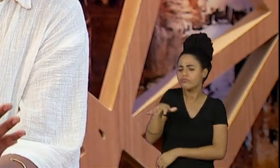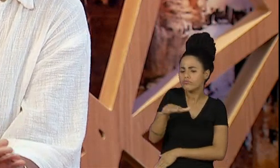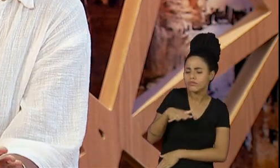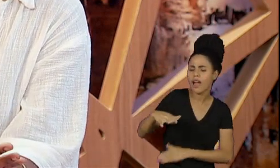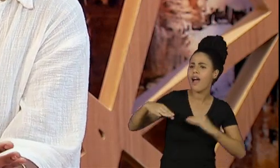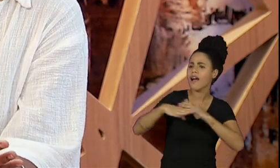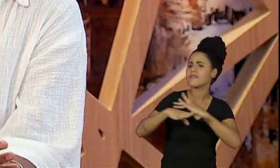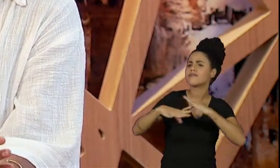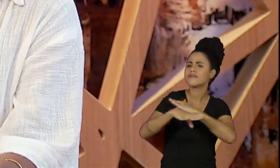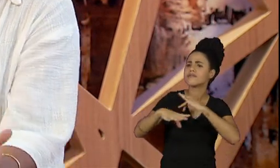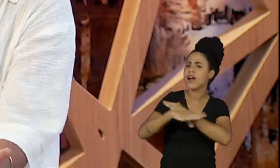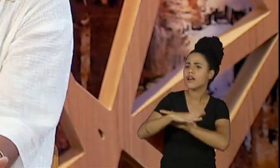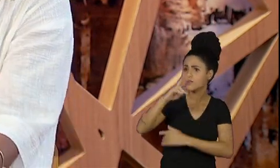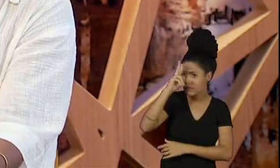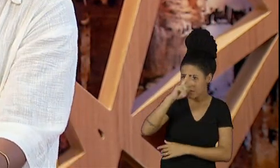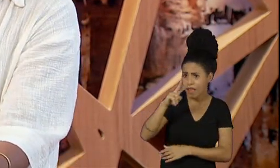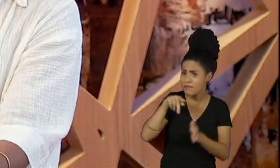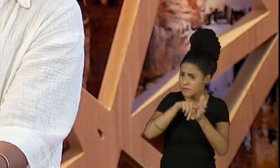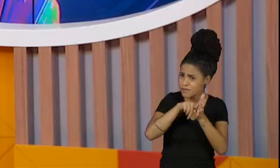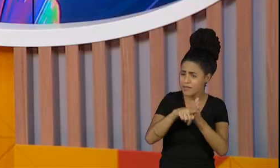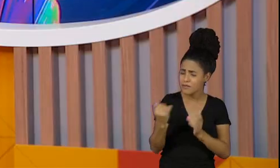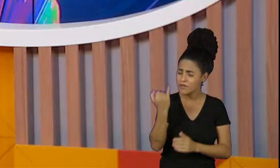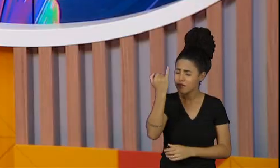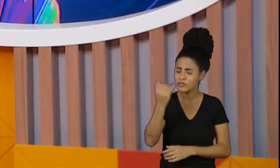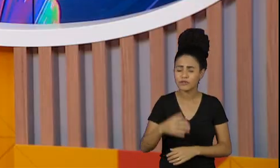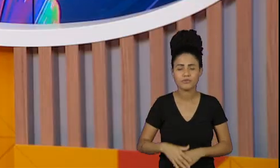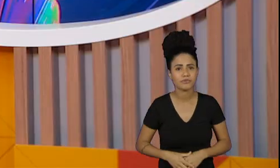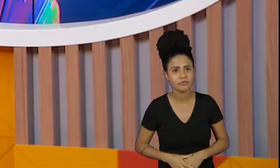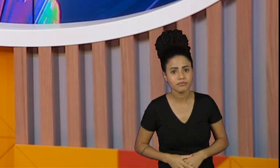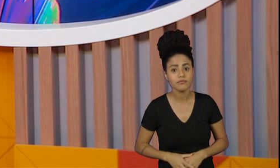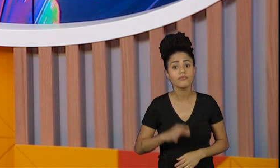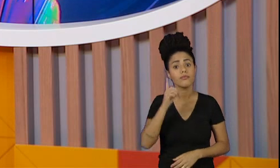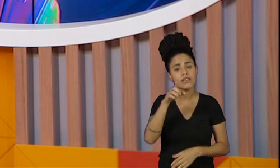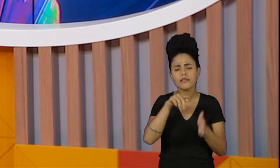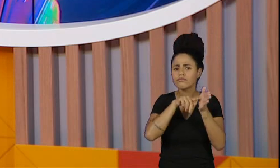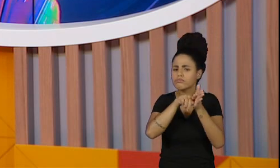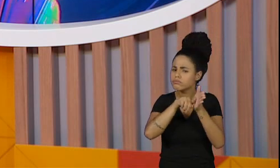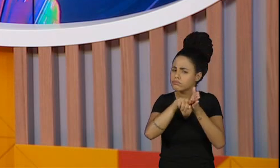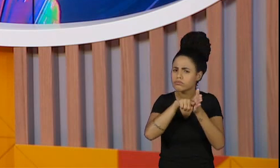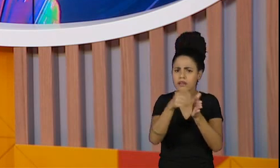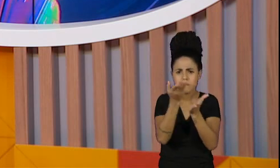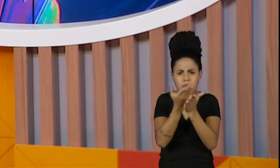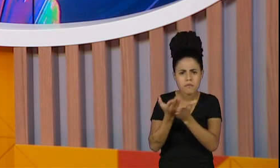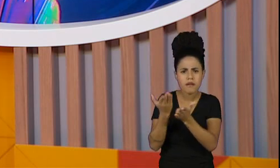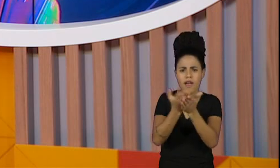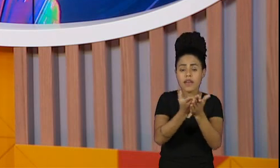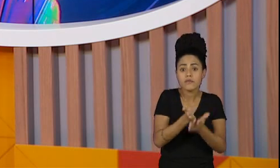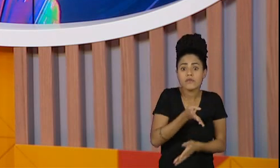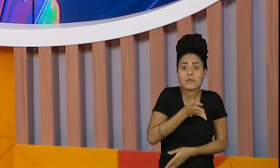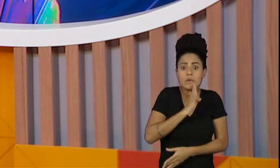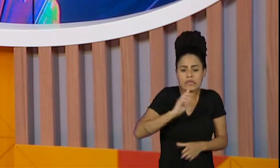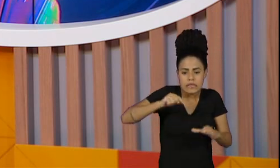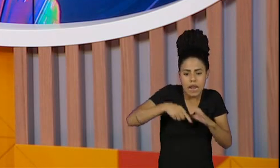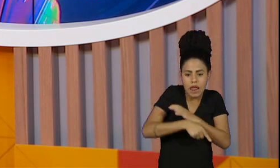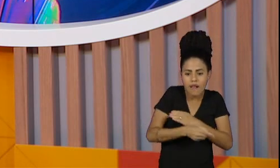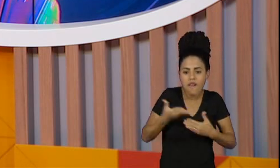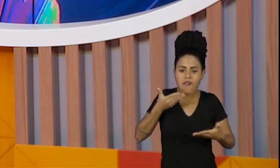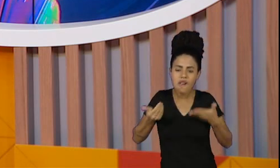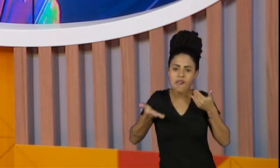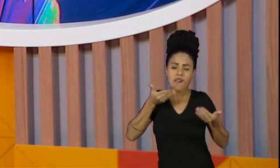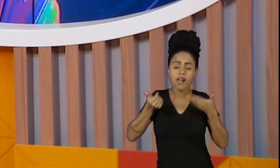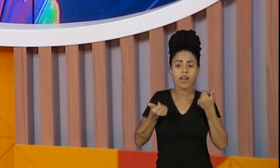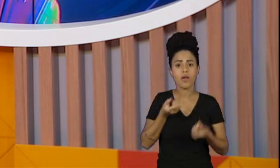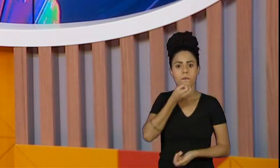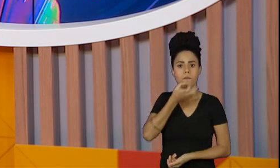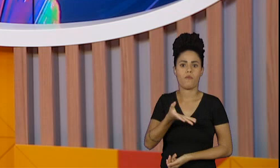com desejo. É isso. Isso mesmo, procure saber, porque quem conhece a sua história consegue traçar melhor um caminho para o